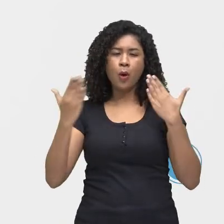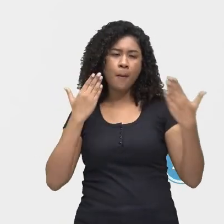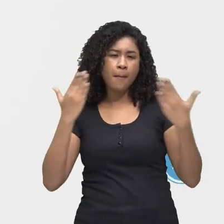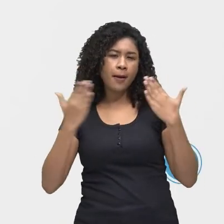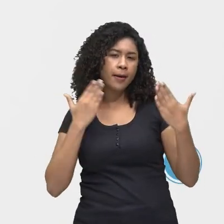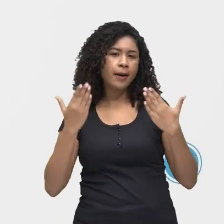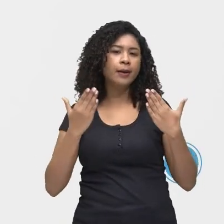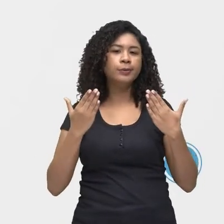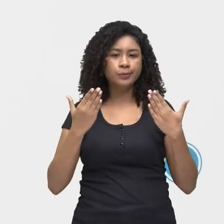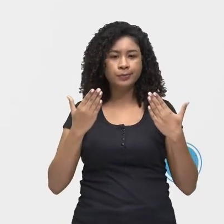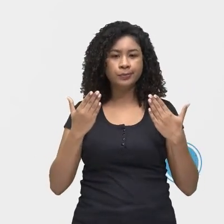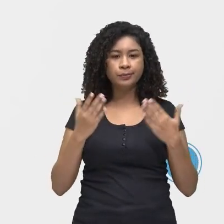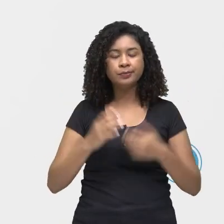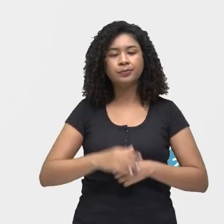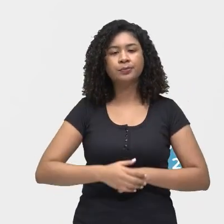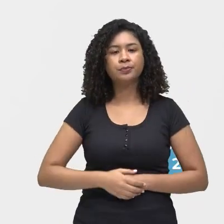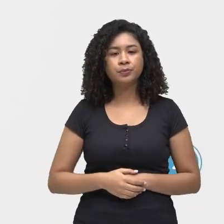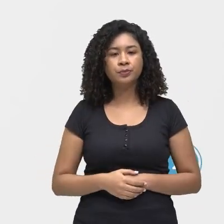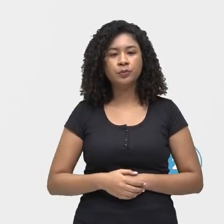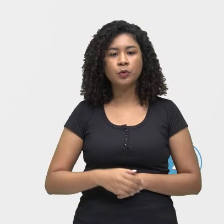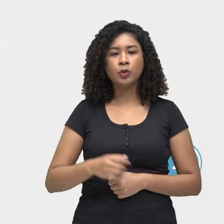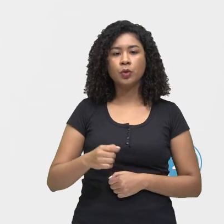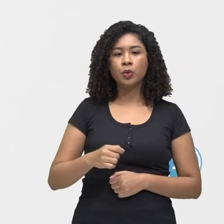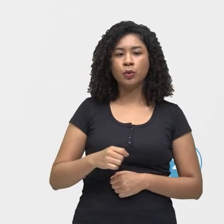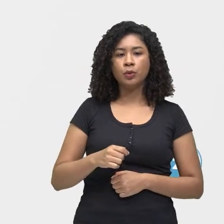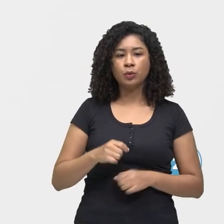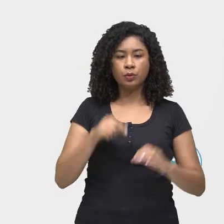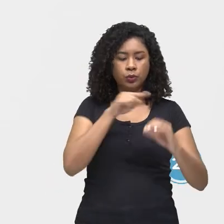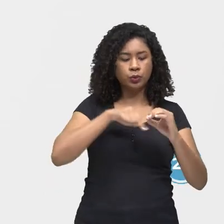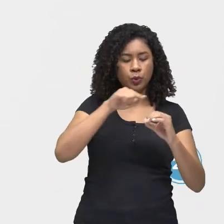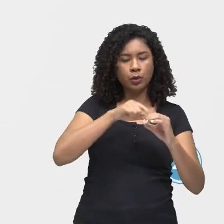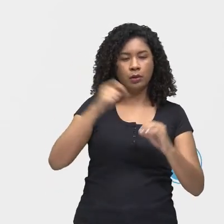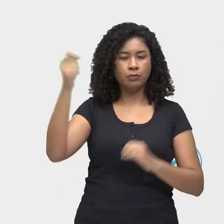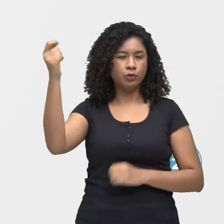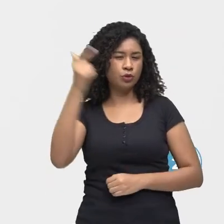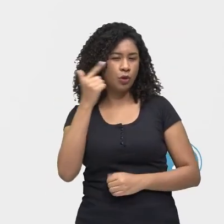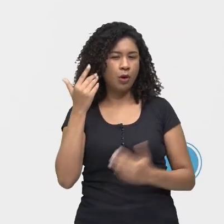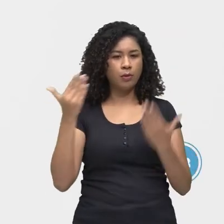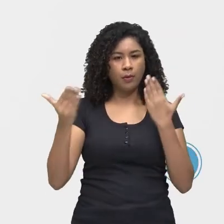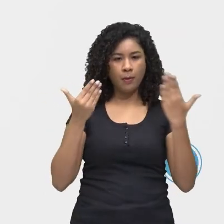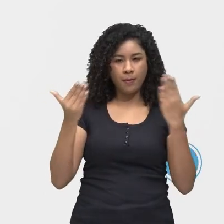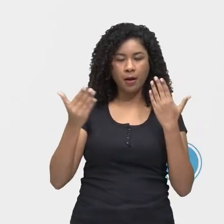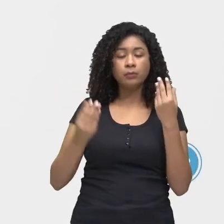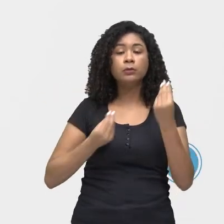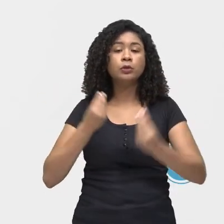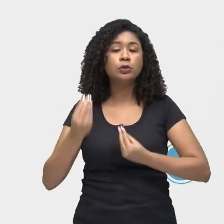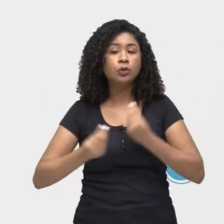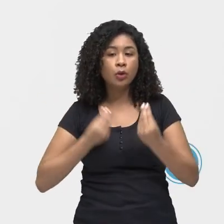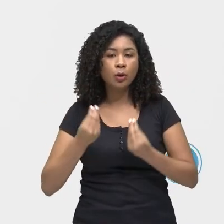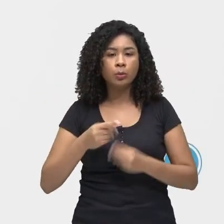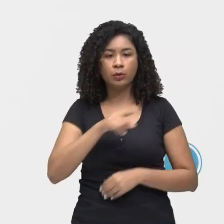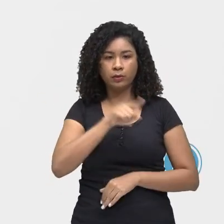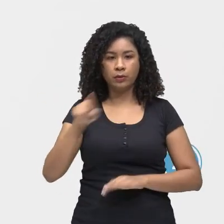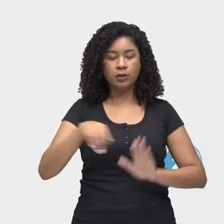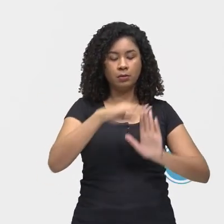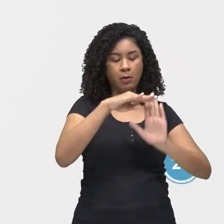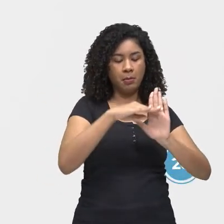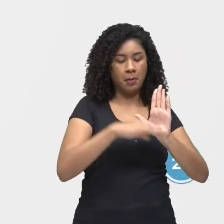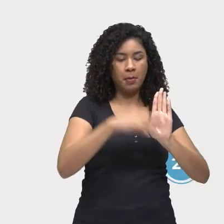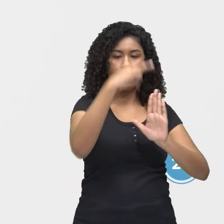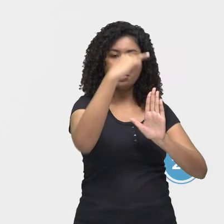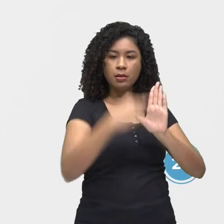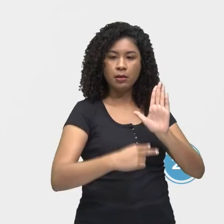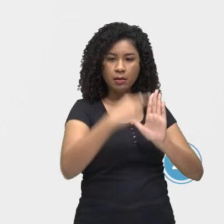tem aí o núcleo comparado ao Sol, a eletrosfera ao planeta, e aí vocês vão ler as alternativas e